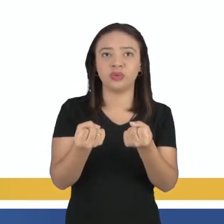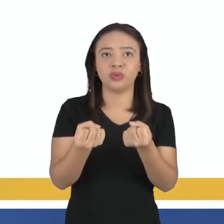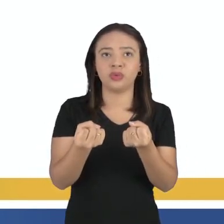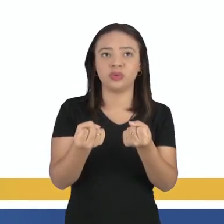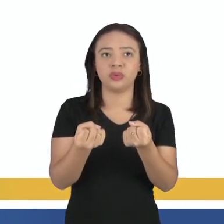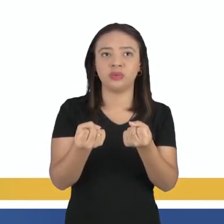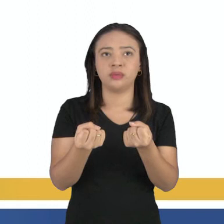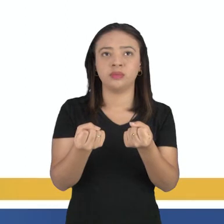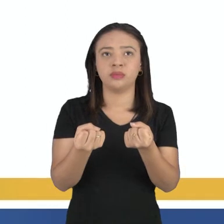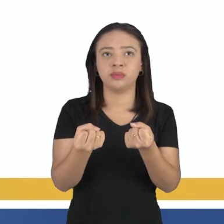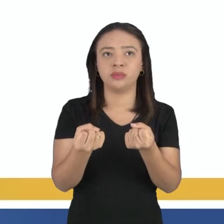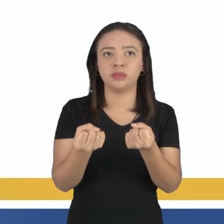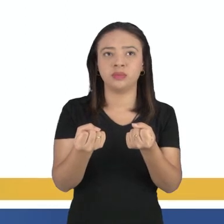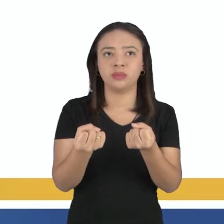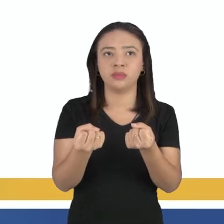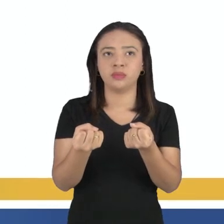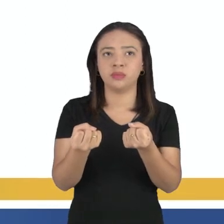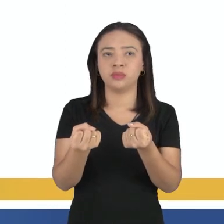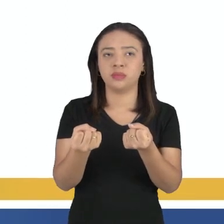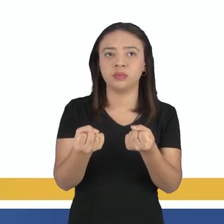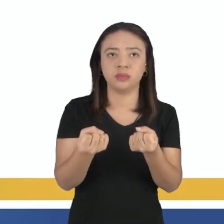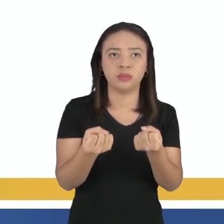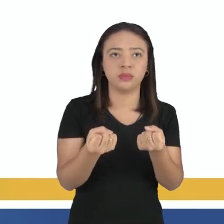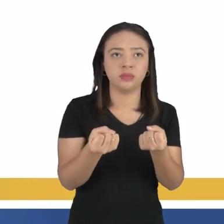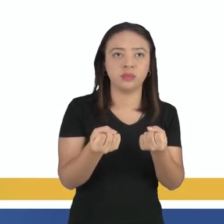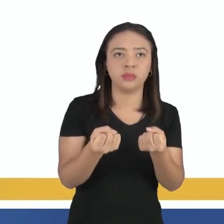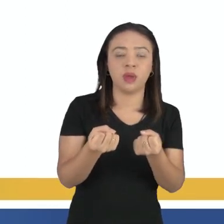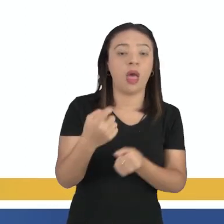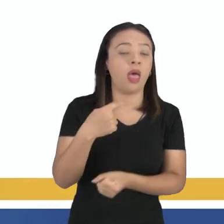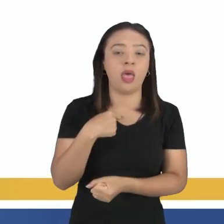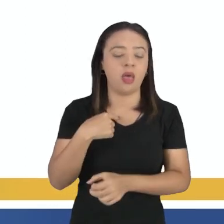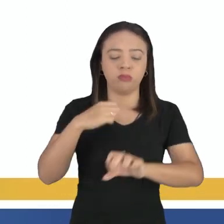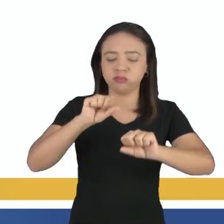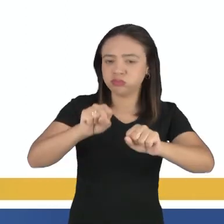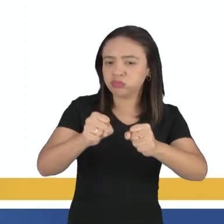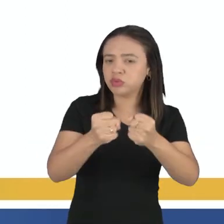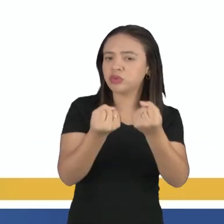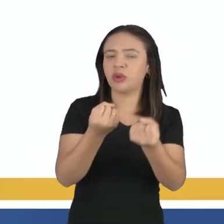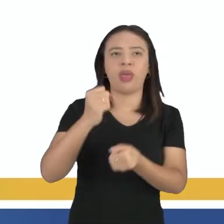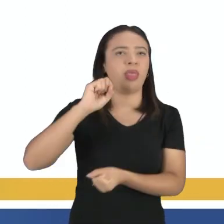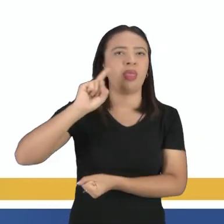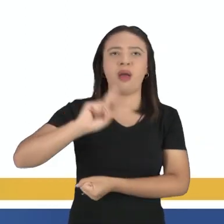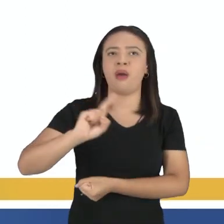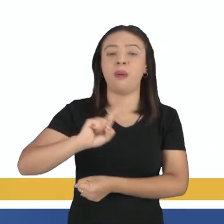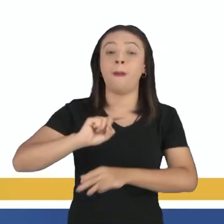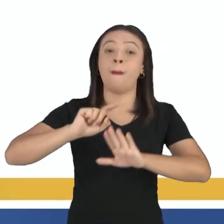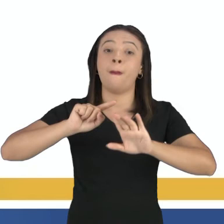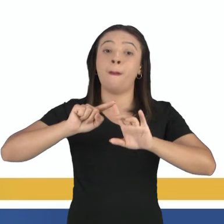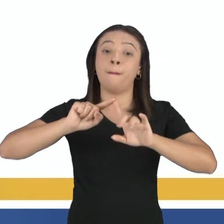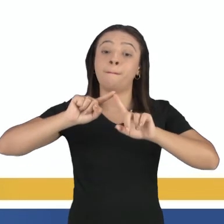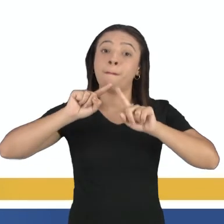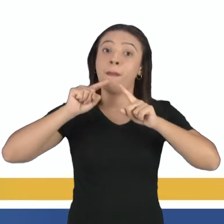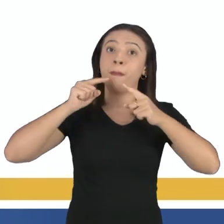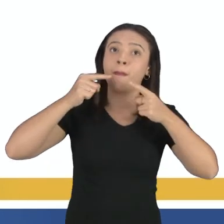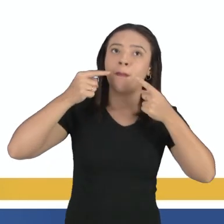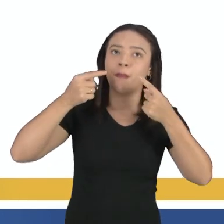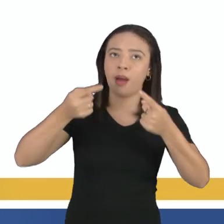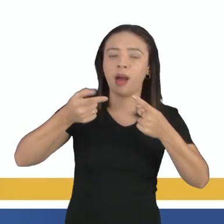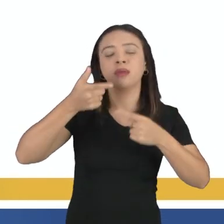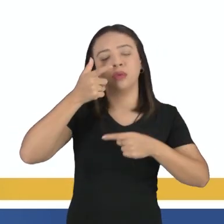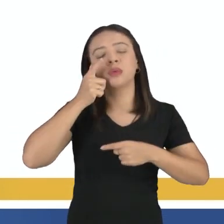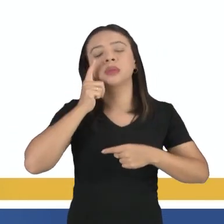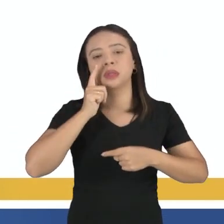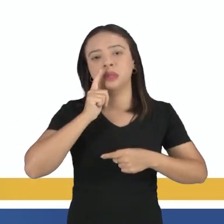um bom resultado. Aí ele colocou assim, não me esforcei muito, porém obtive um